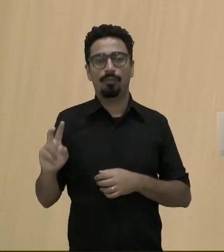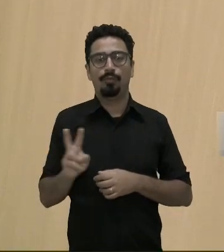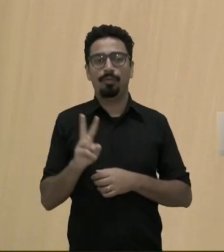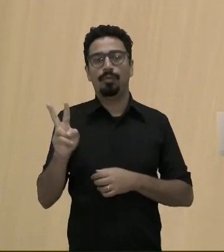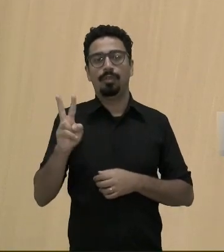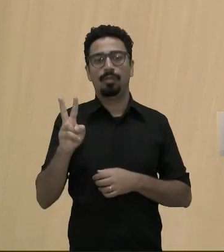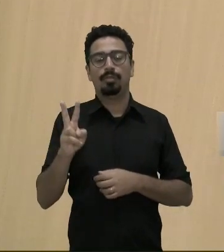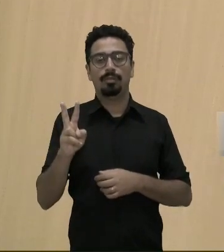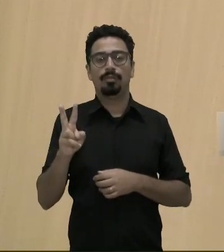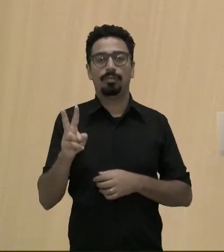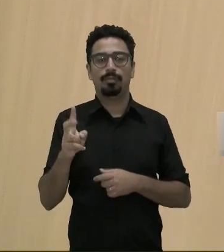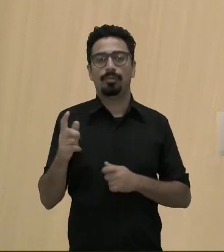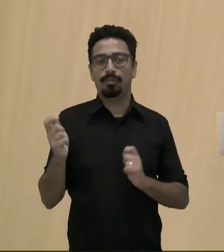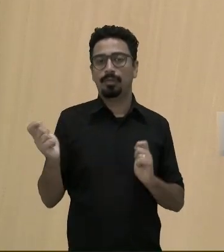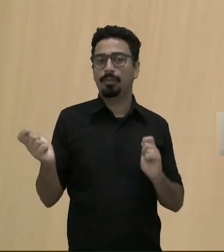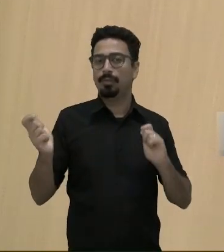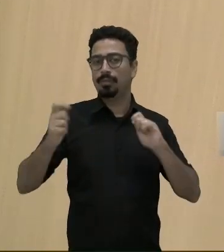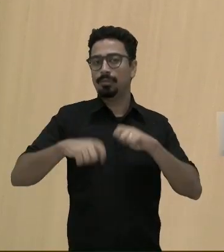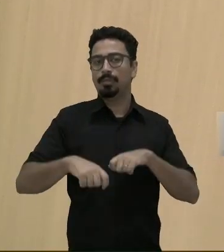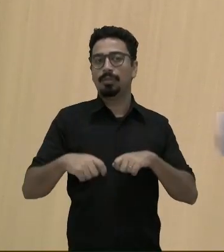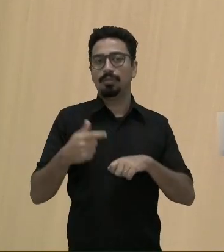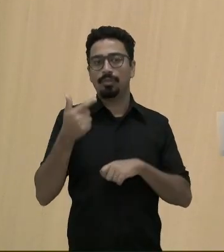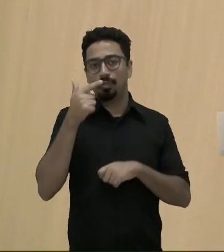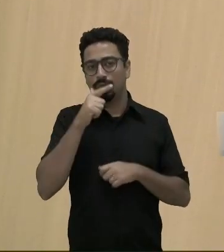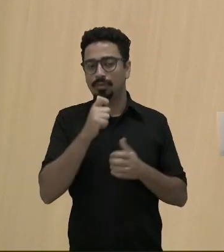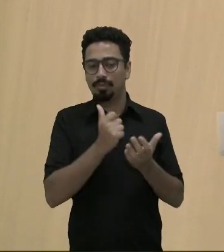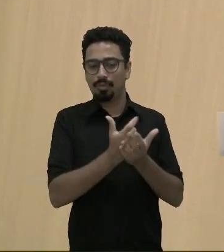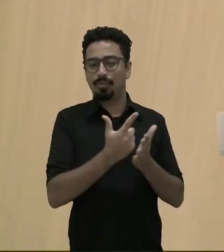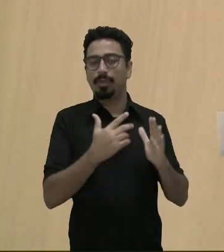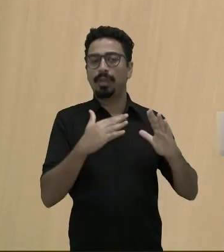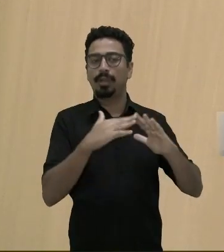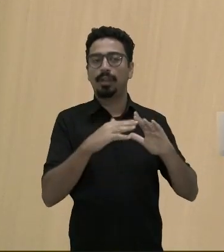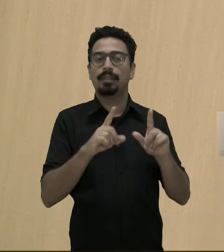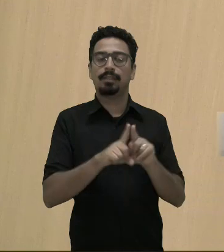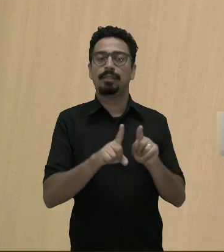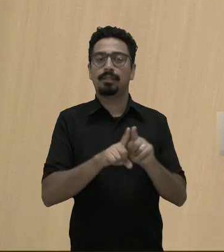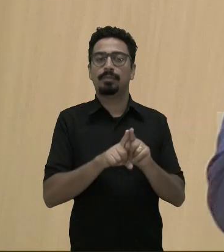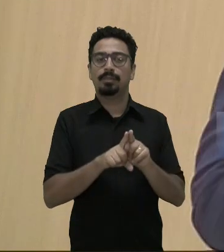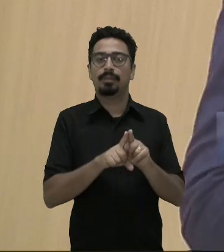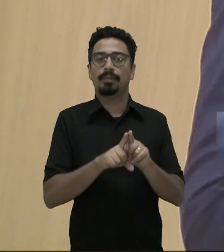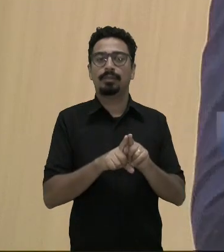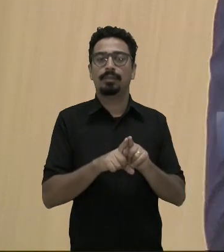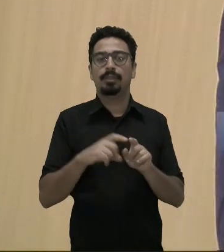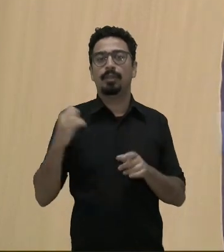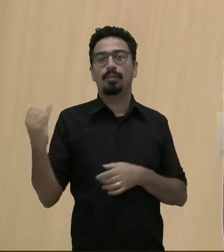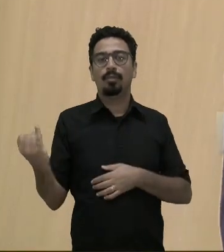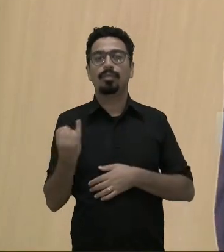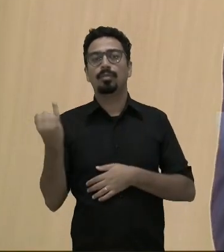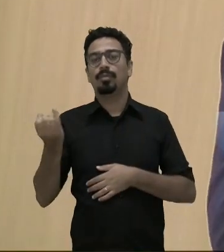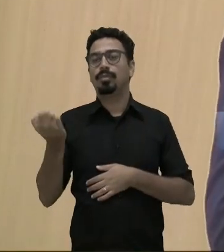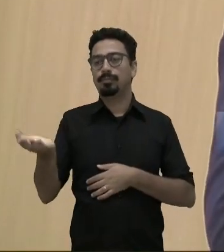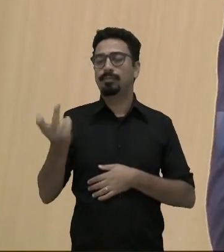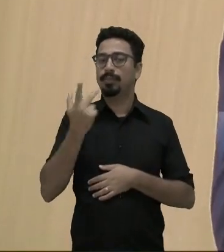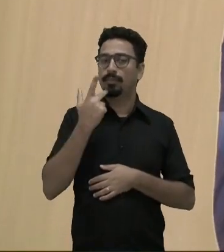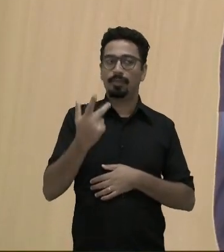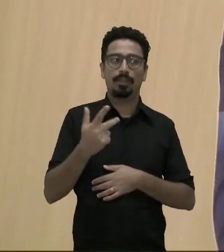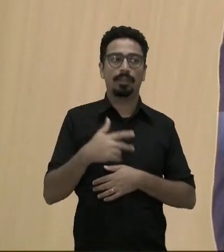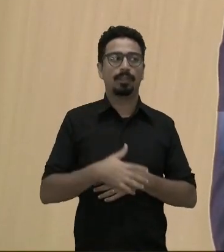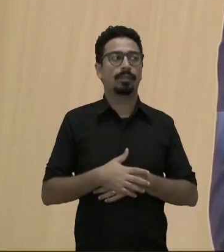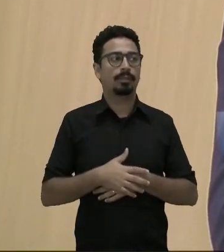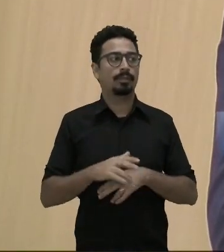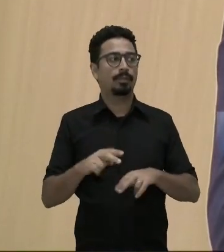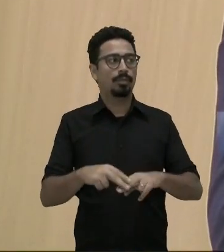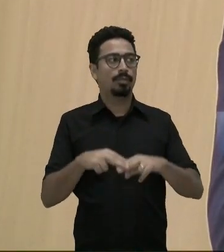deu a condição da gente comprar a nossa primeira casa. Você vê, é muito importante o que o senhor falou. Uma